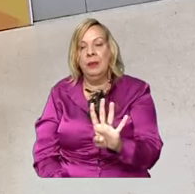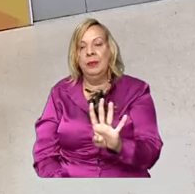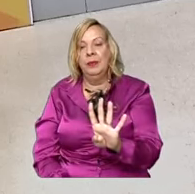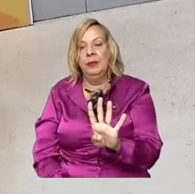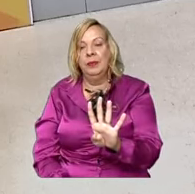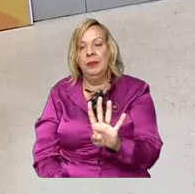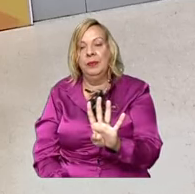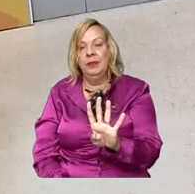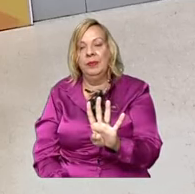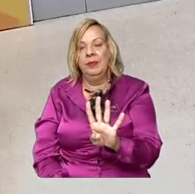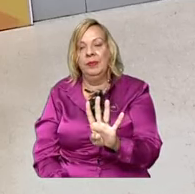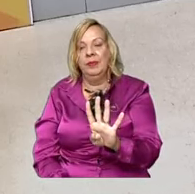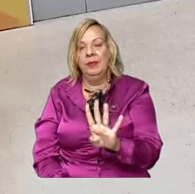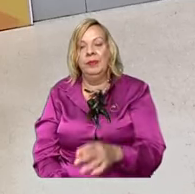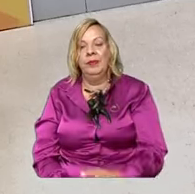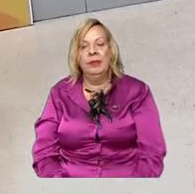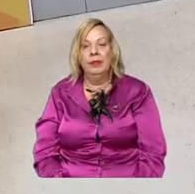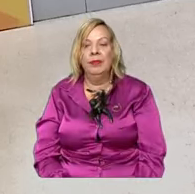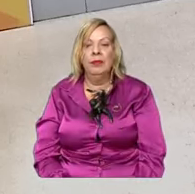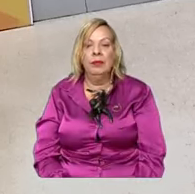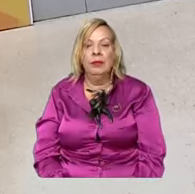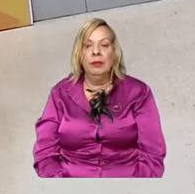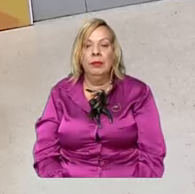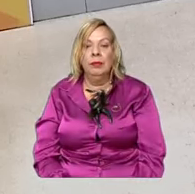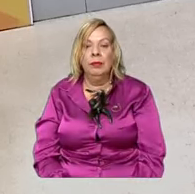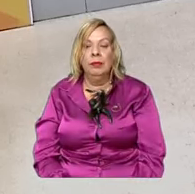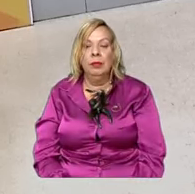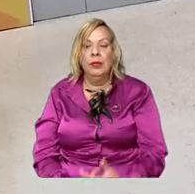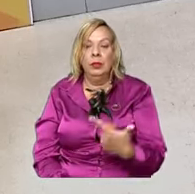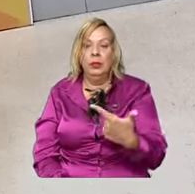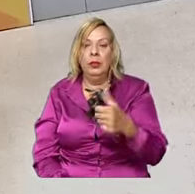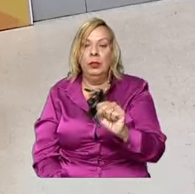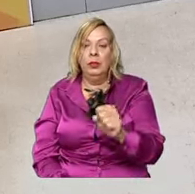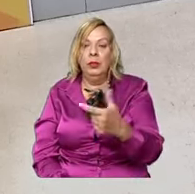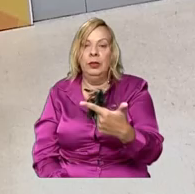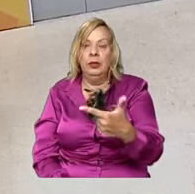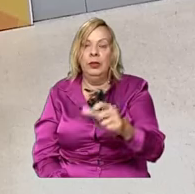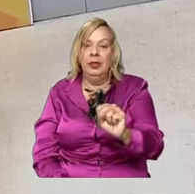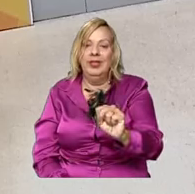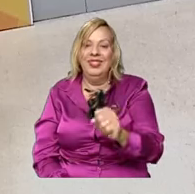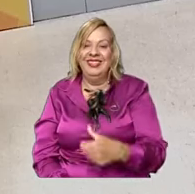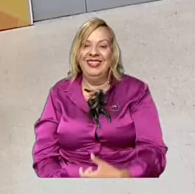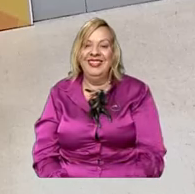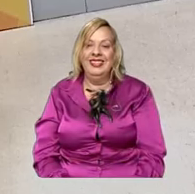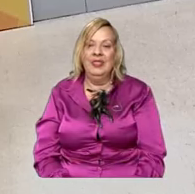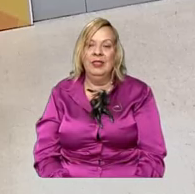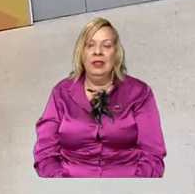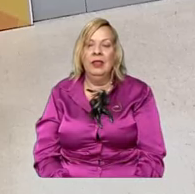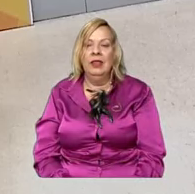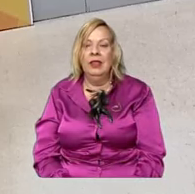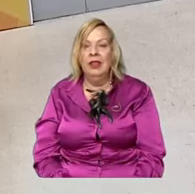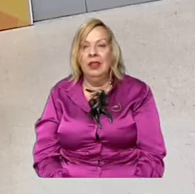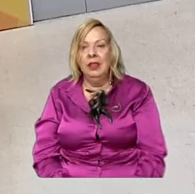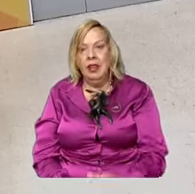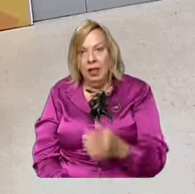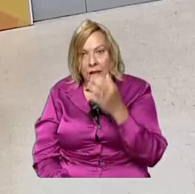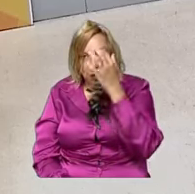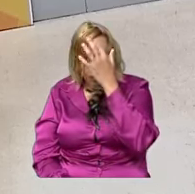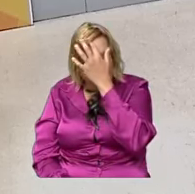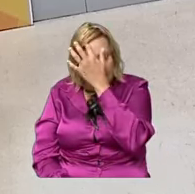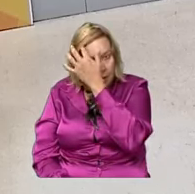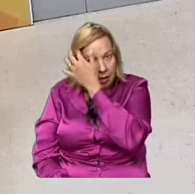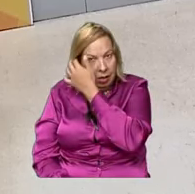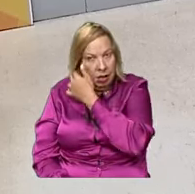4. Bola de número 4 subiu, saiu também 28. 11, 27, 04,